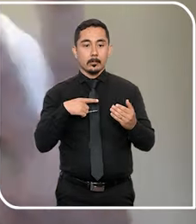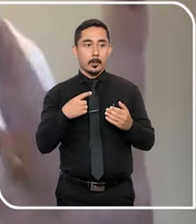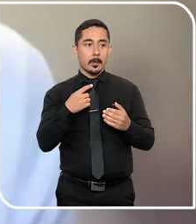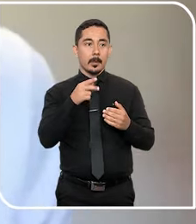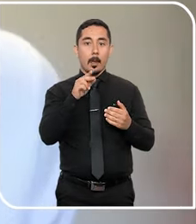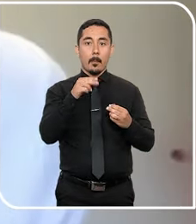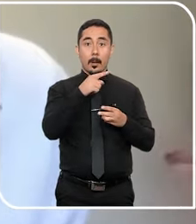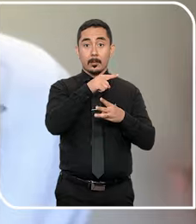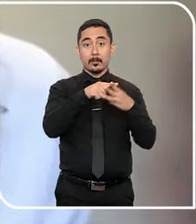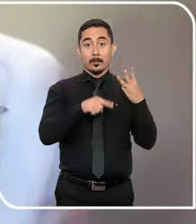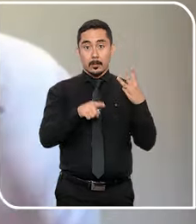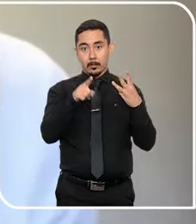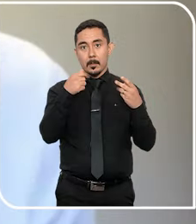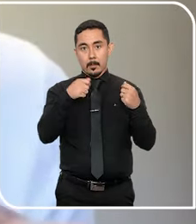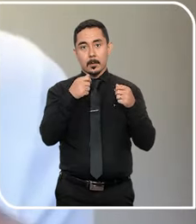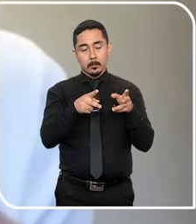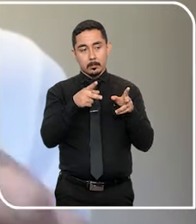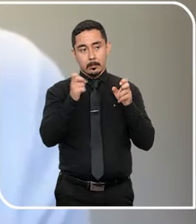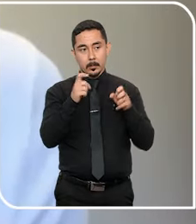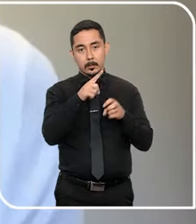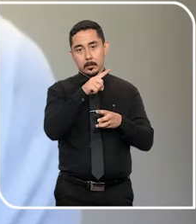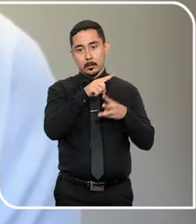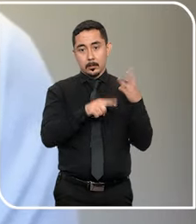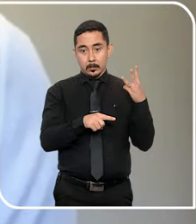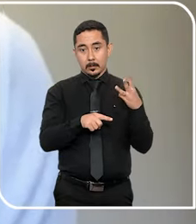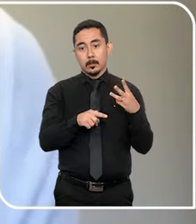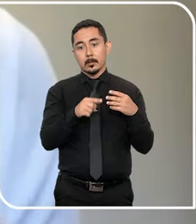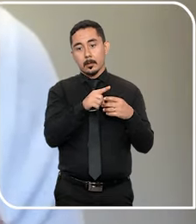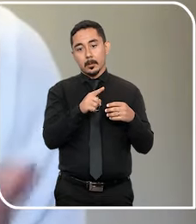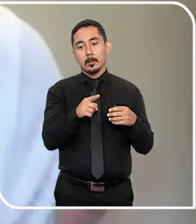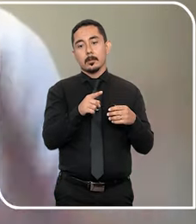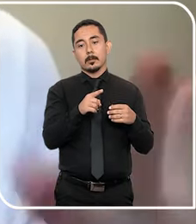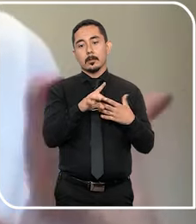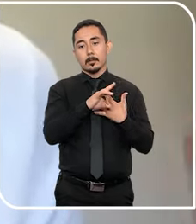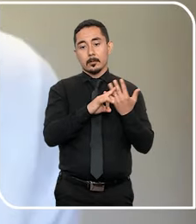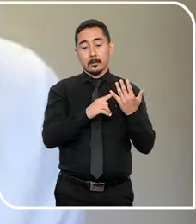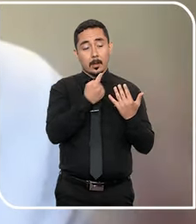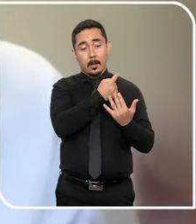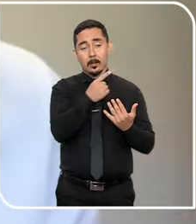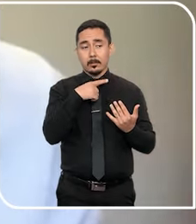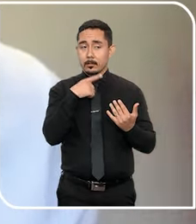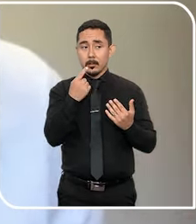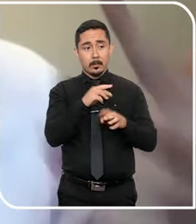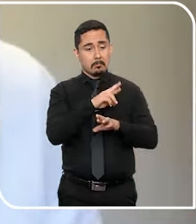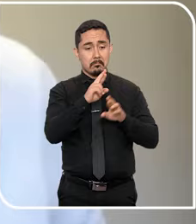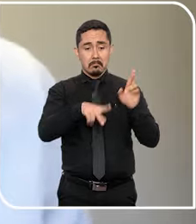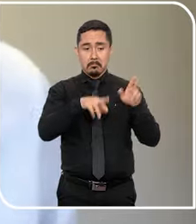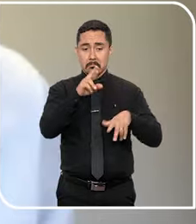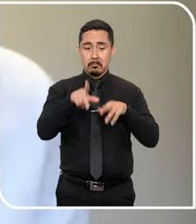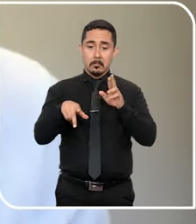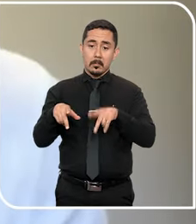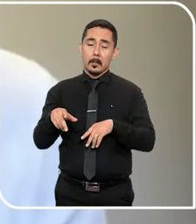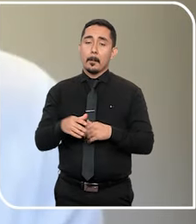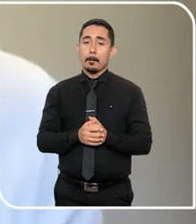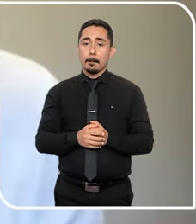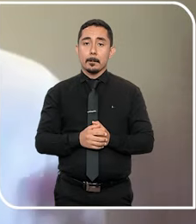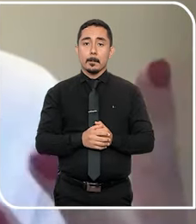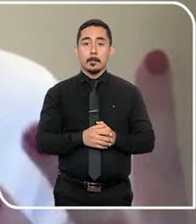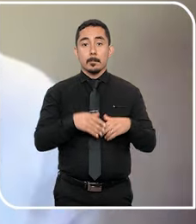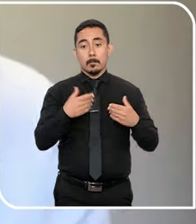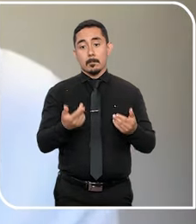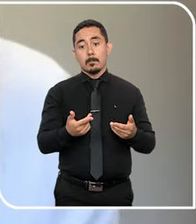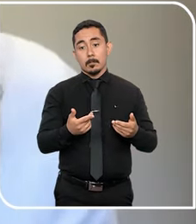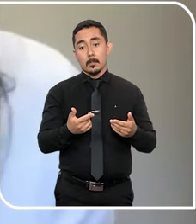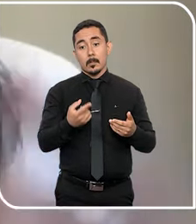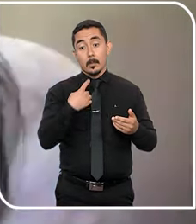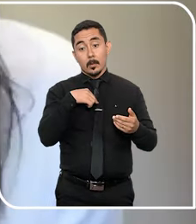você que tem três irmãs você vai conseguir ver que mesmo as três tendo uma mesma deficiência cada uma vai ter um potencial diferente